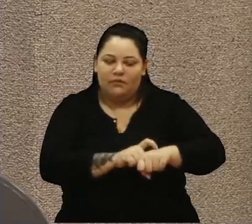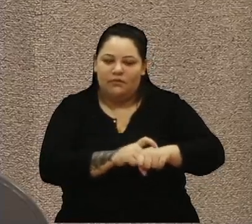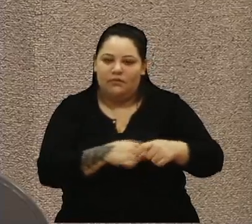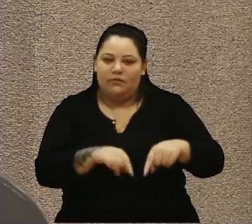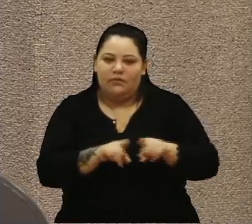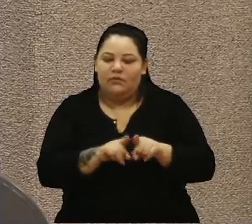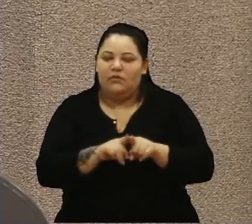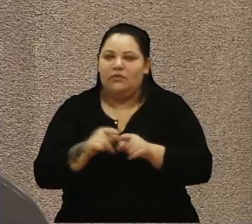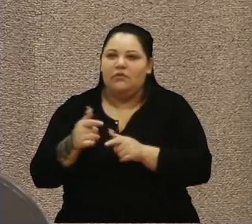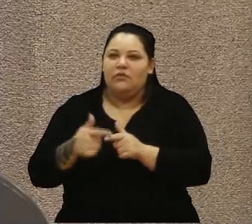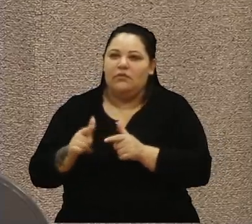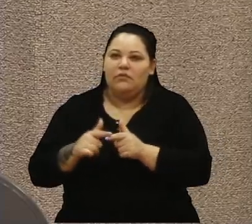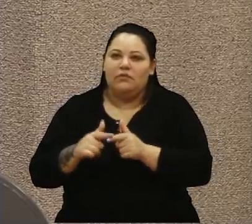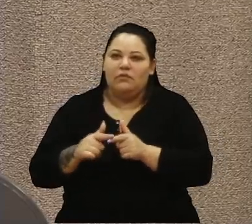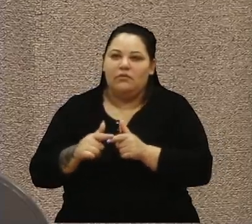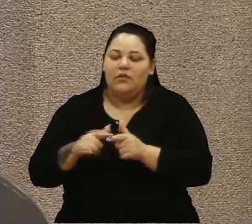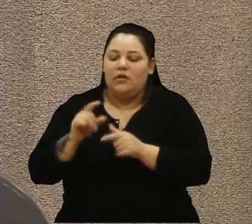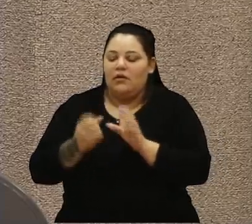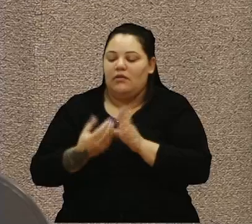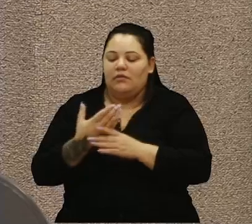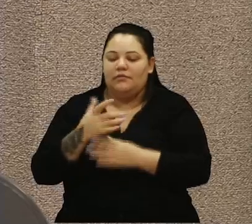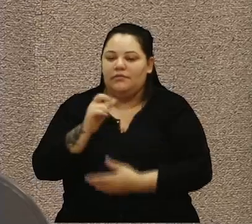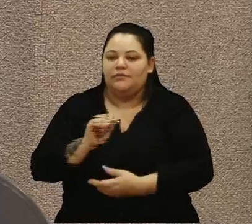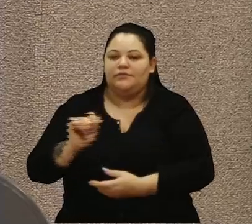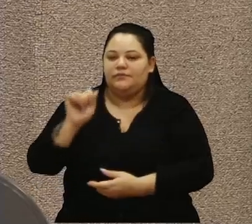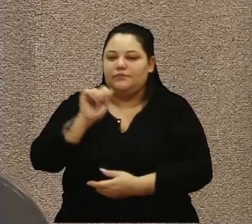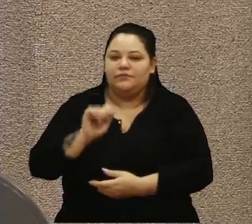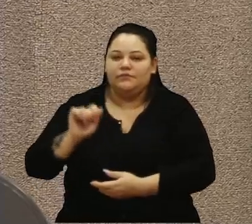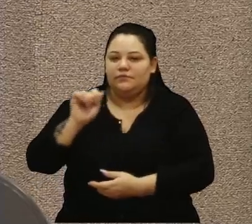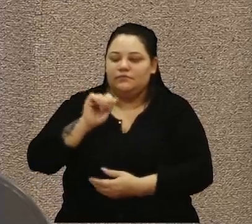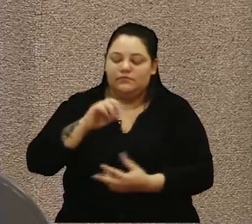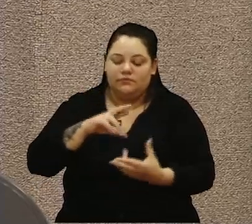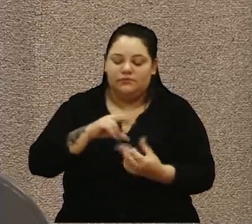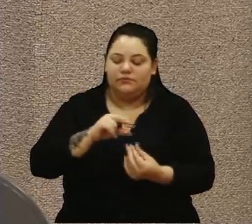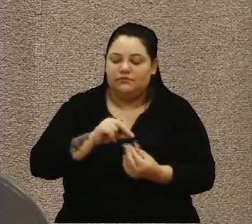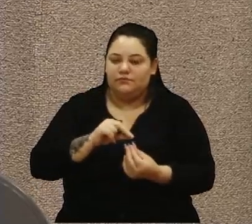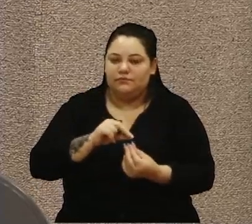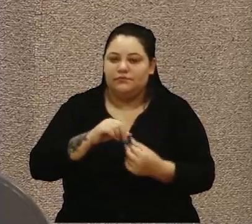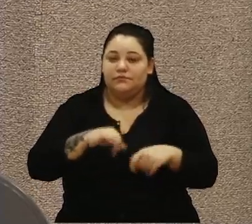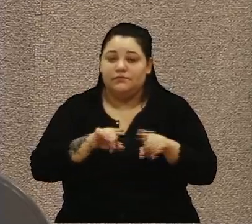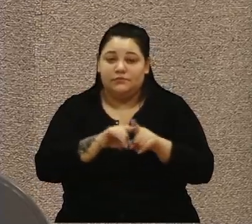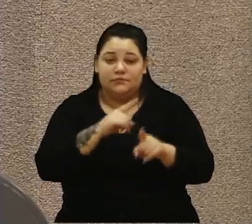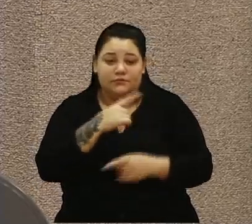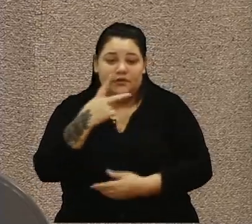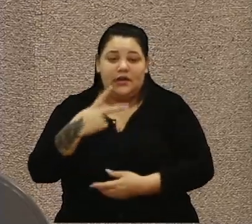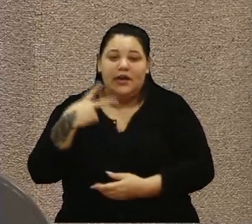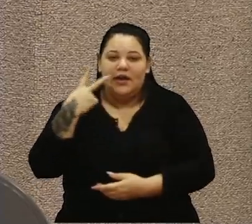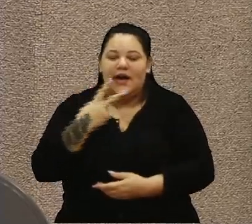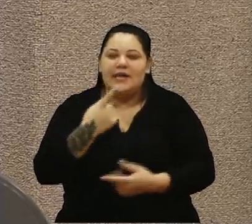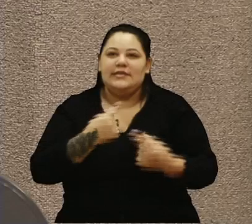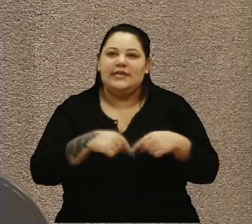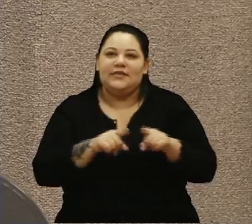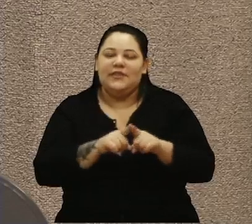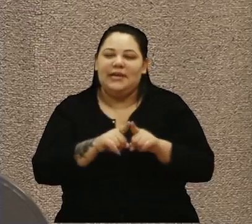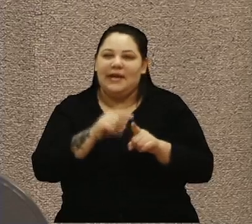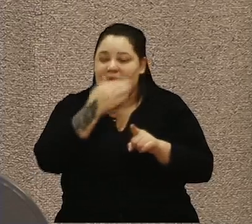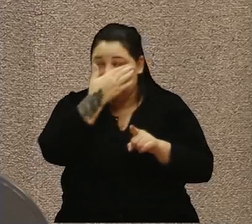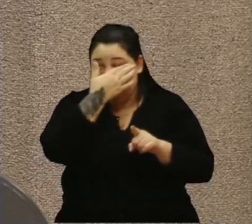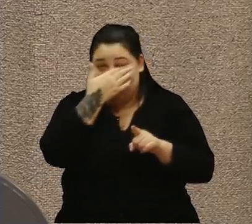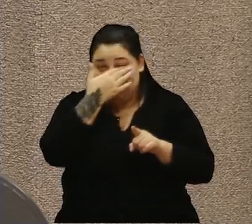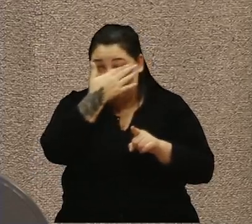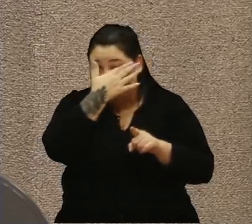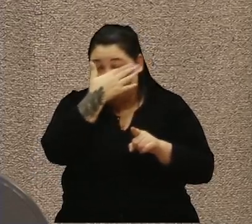problema. A criação das associações de recicladores, e aí a vereadora Rose referiu, nós temos uma cooperativa e